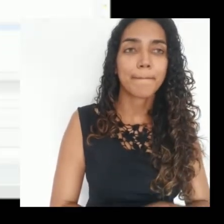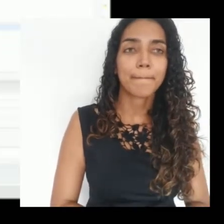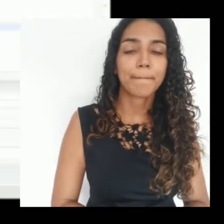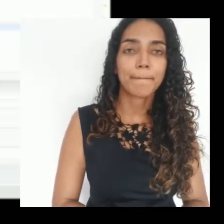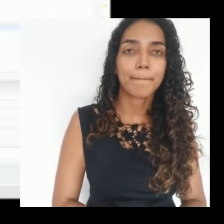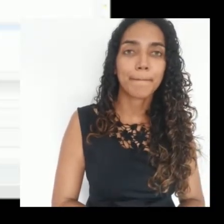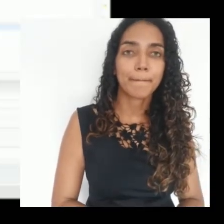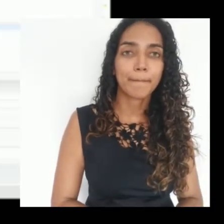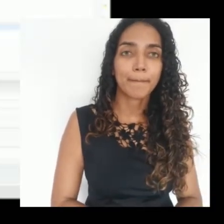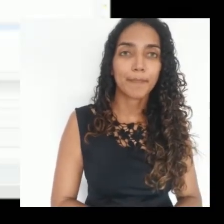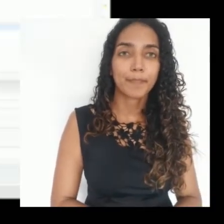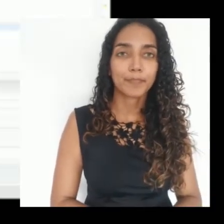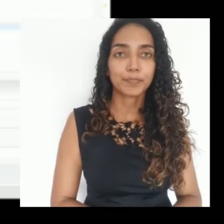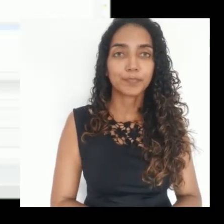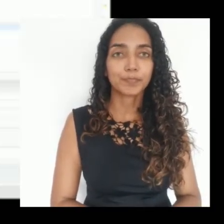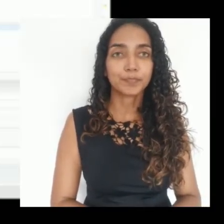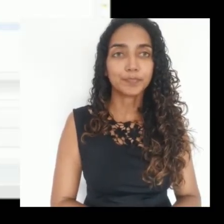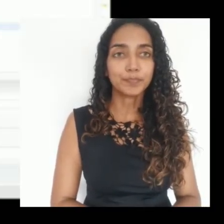Maria,